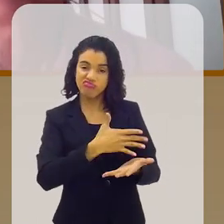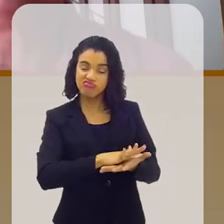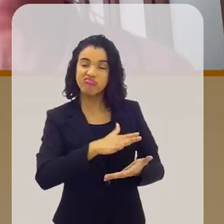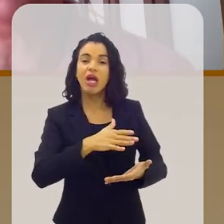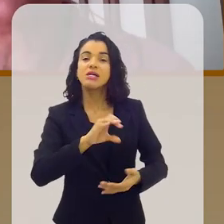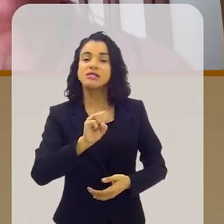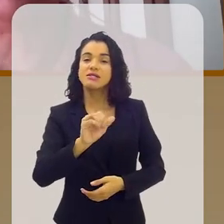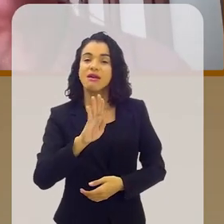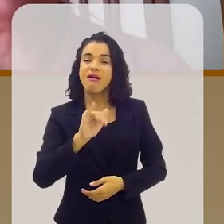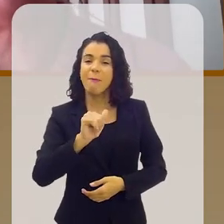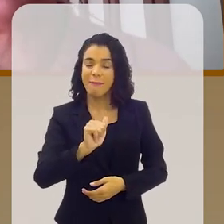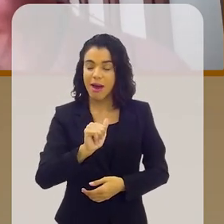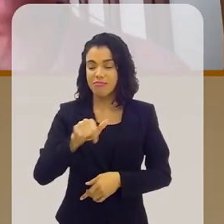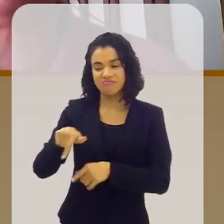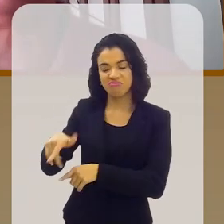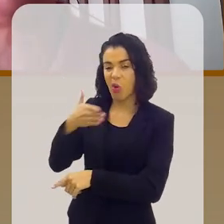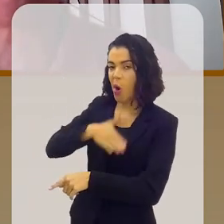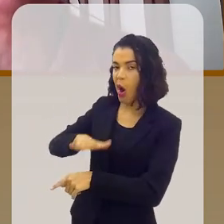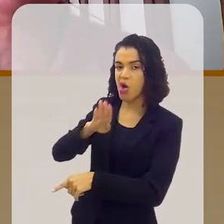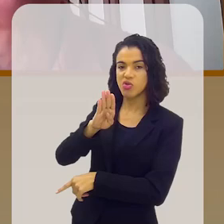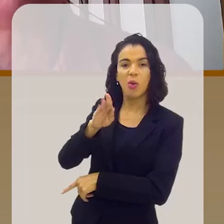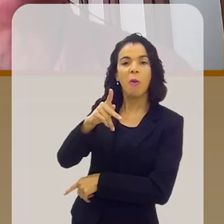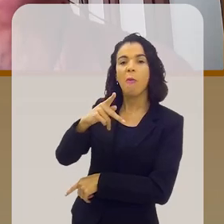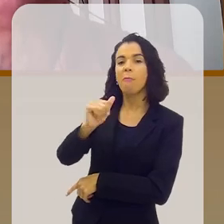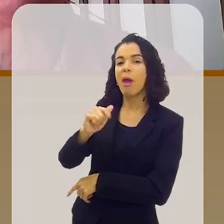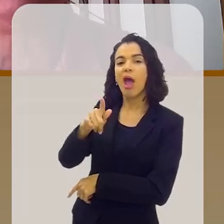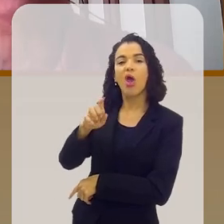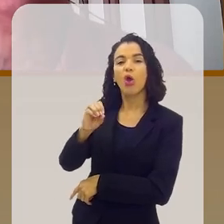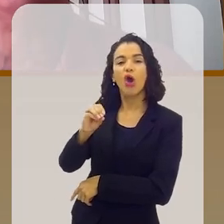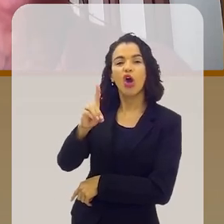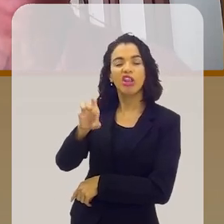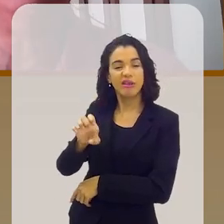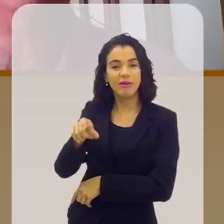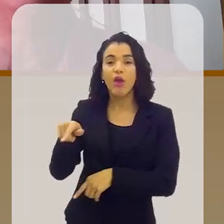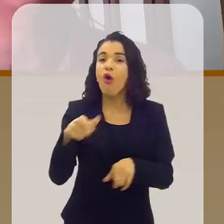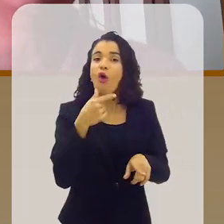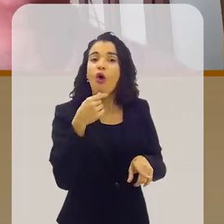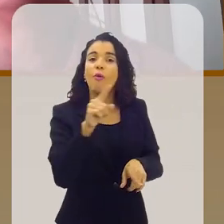de pagode, ou vice-versa. Isso, mas não gosto de pagode. Então, Zeca Pagodinho é o quê?